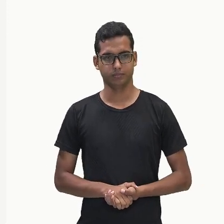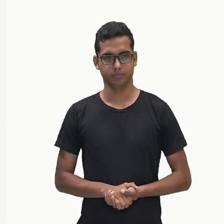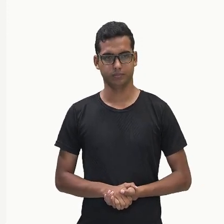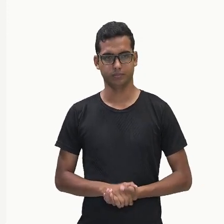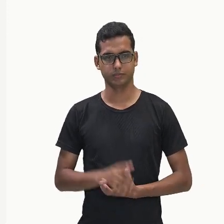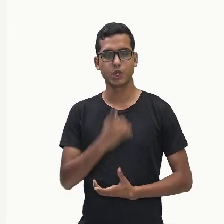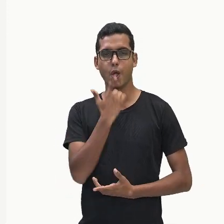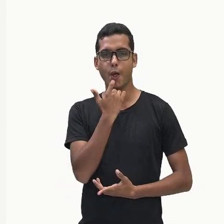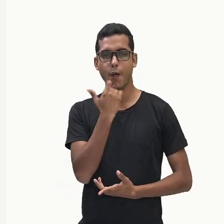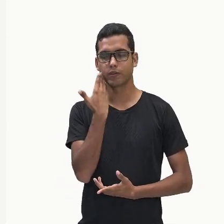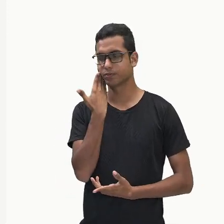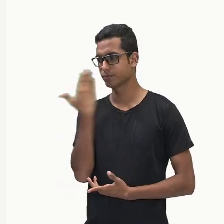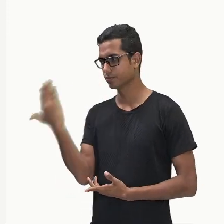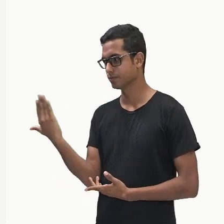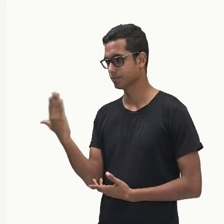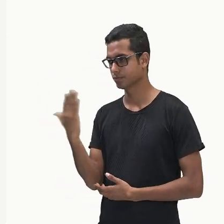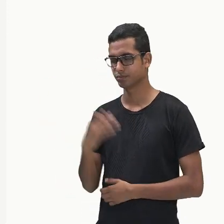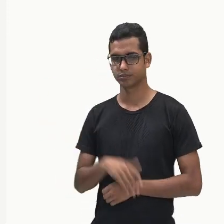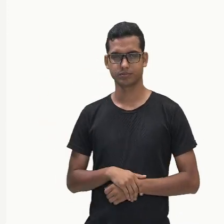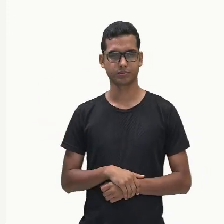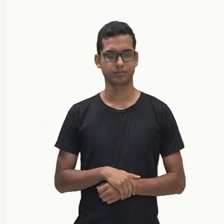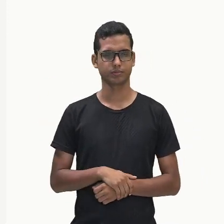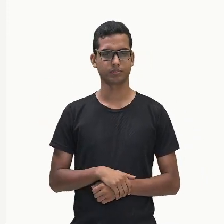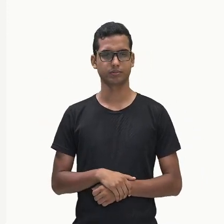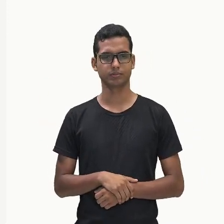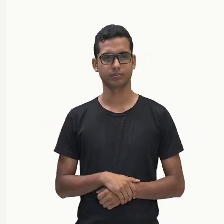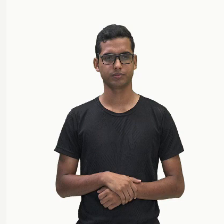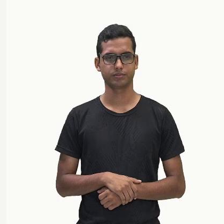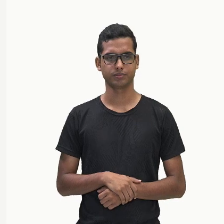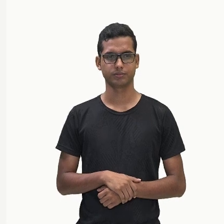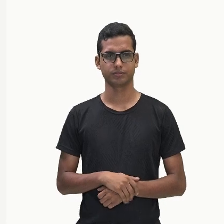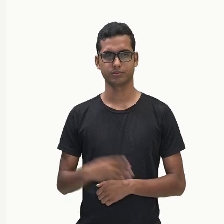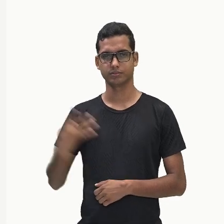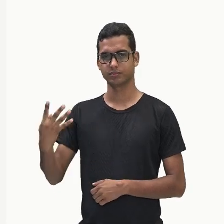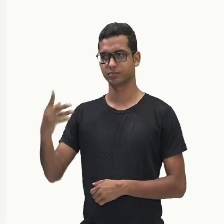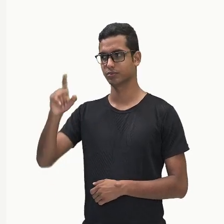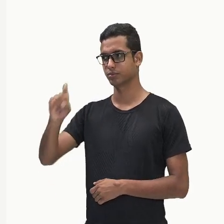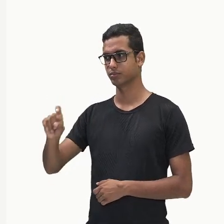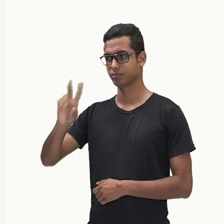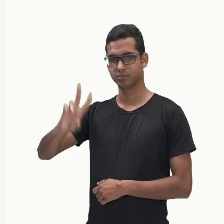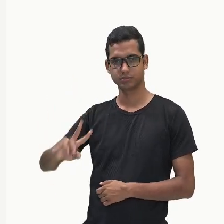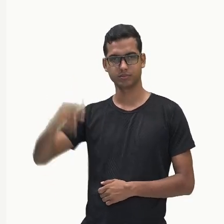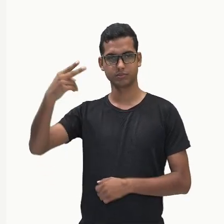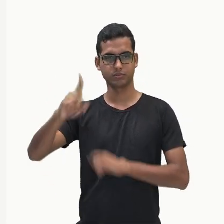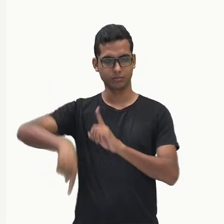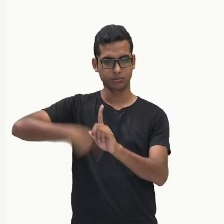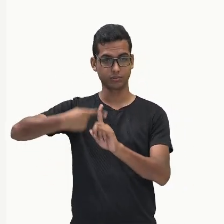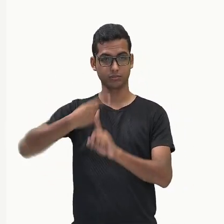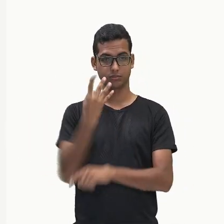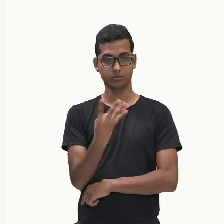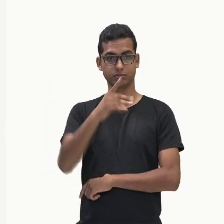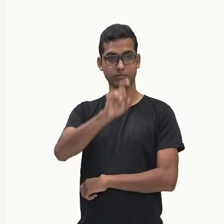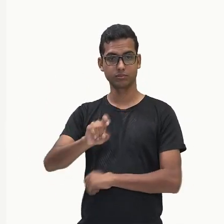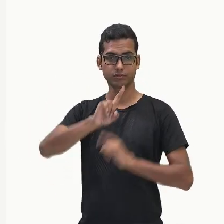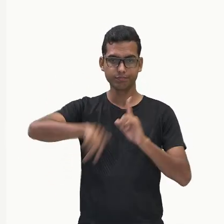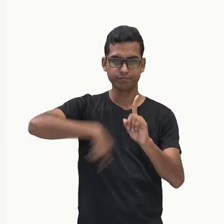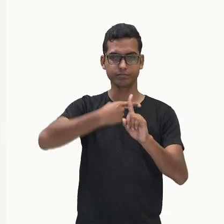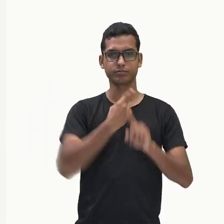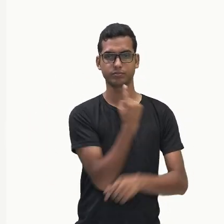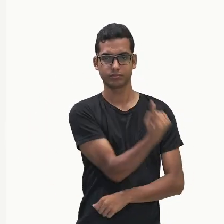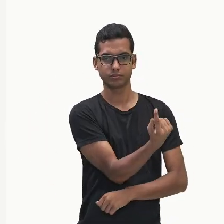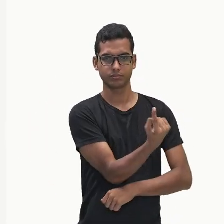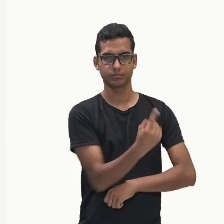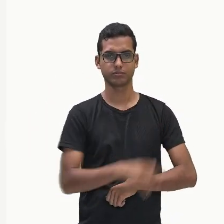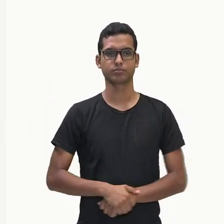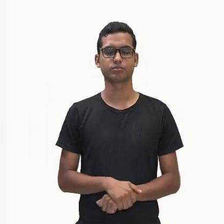4x ao quadrado mais 4x mais 1. Esse mais 1 ficou estranho,